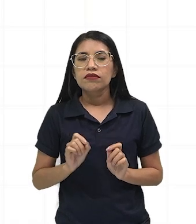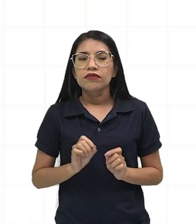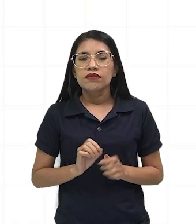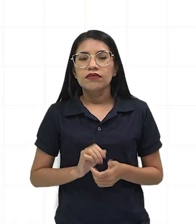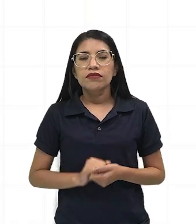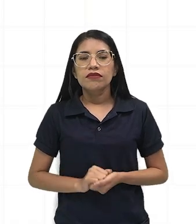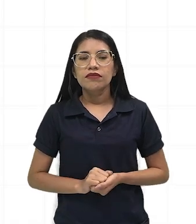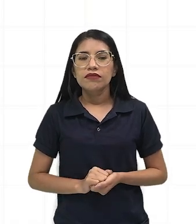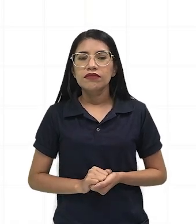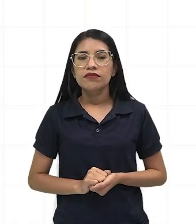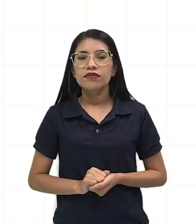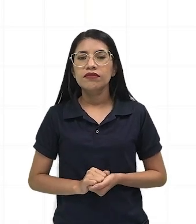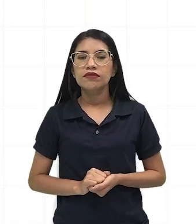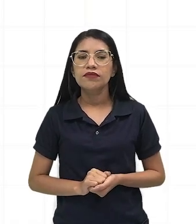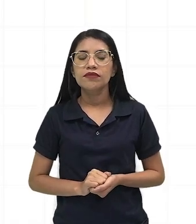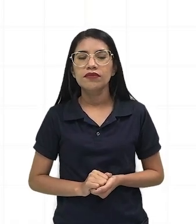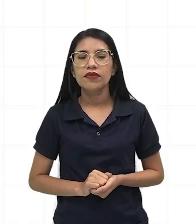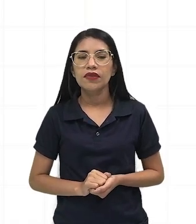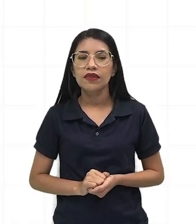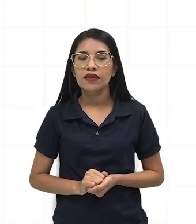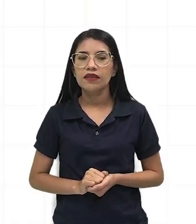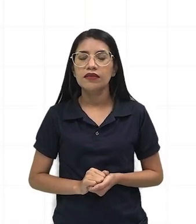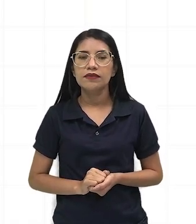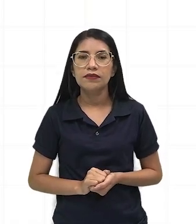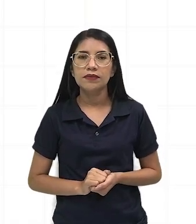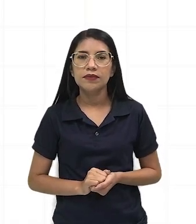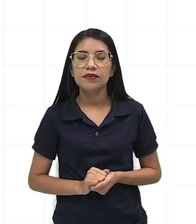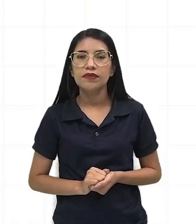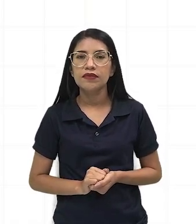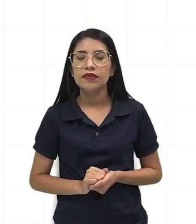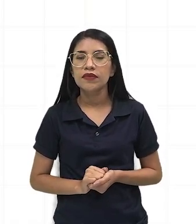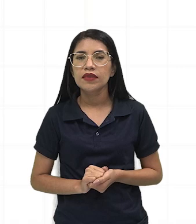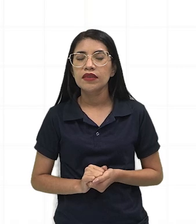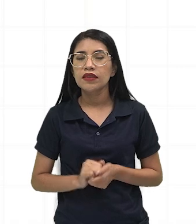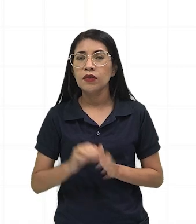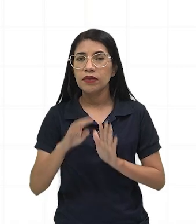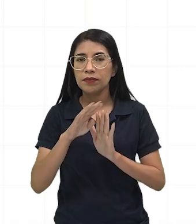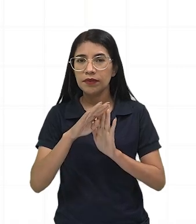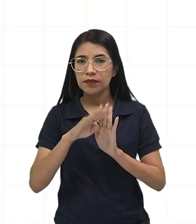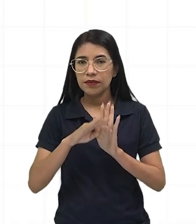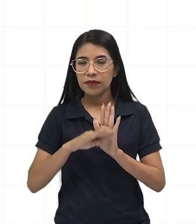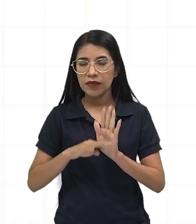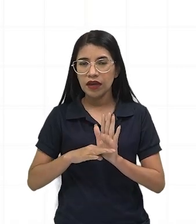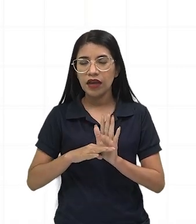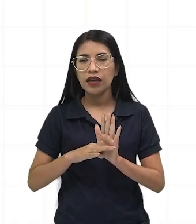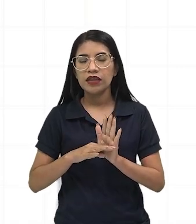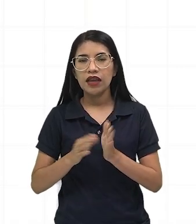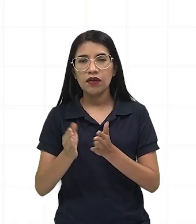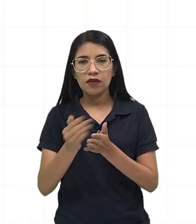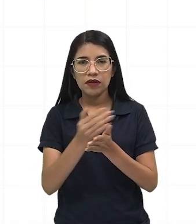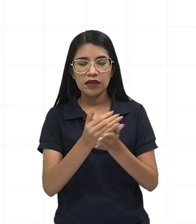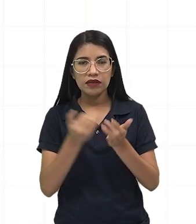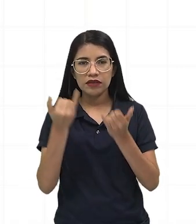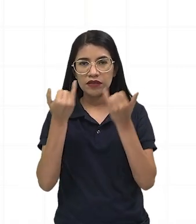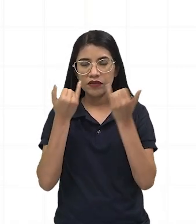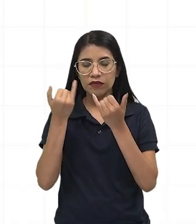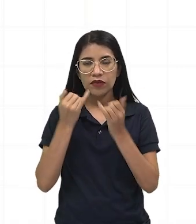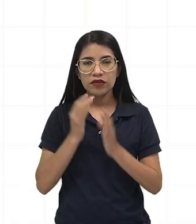rol. O rol é a lista dos dados numéricos da pesquisa obtida após